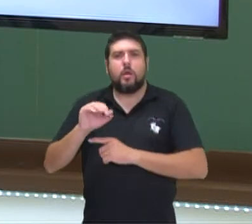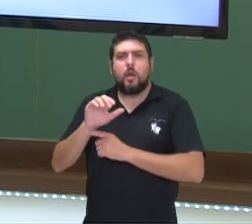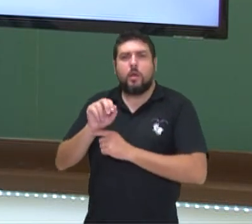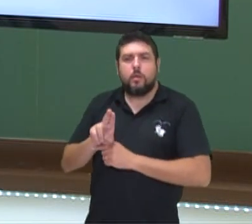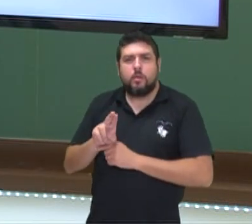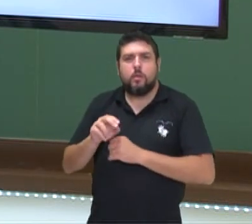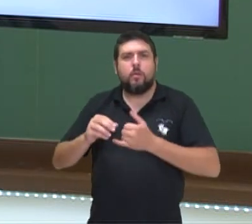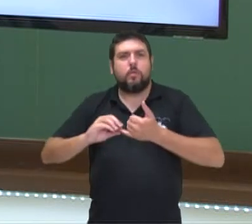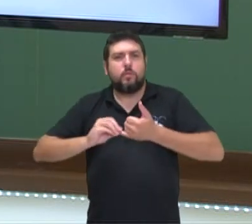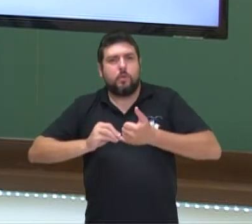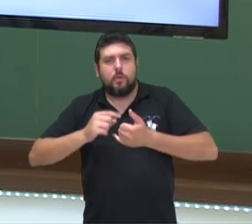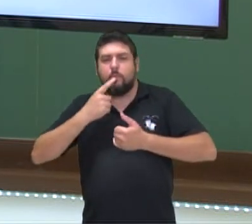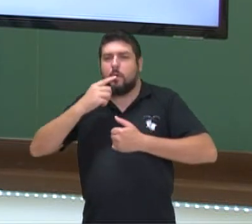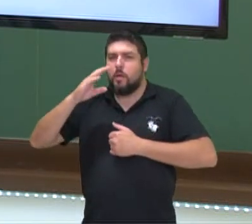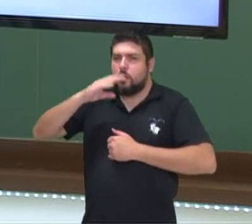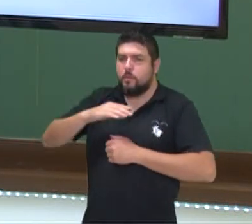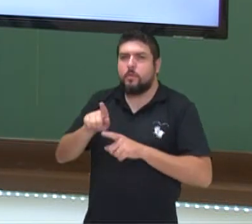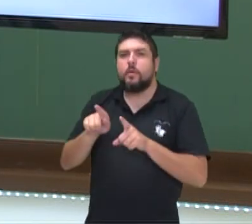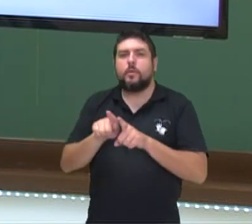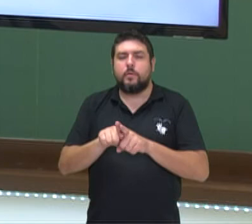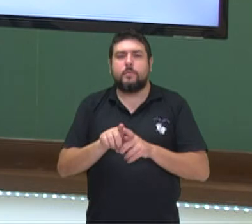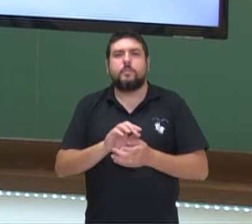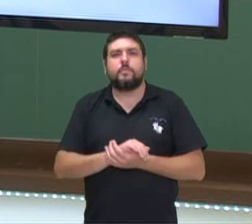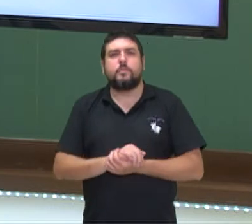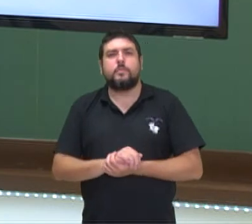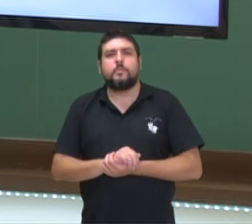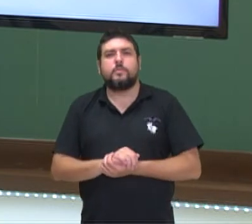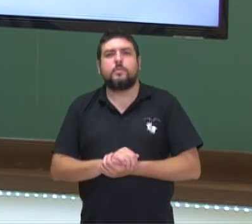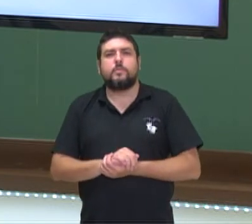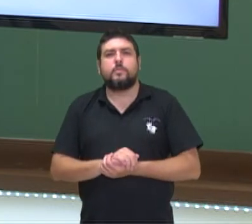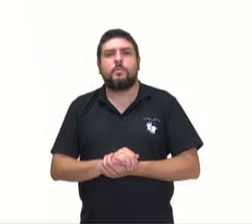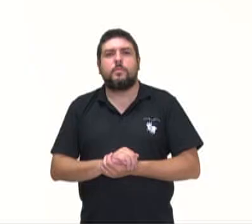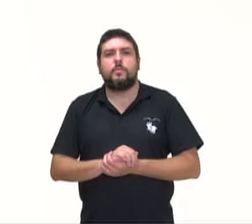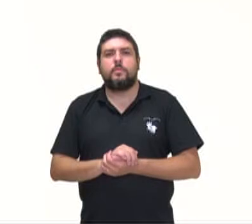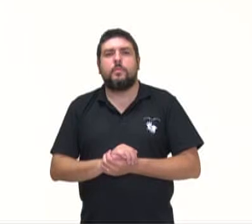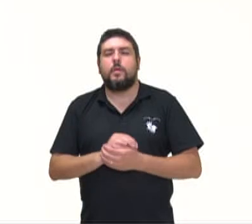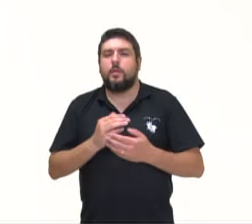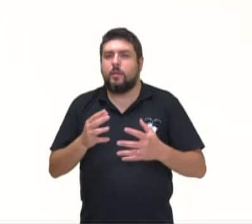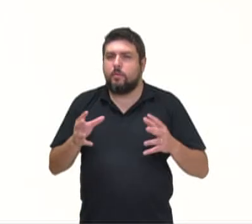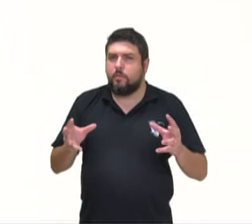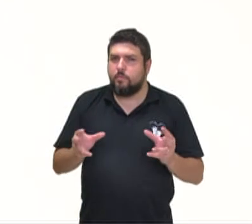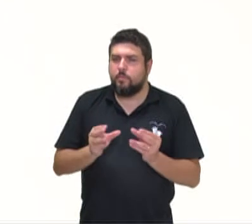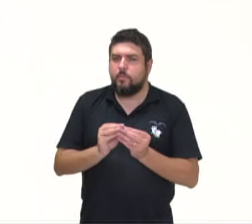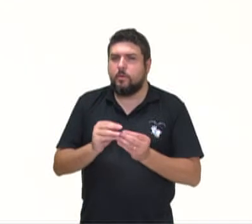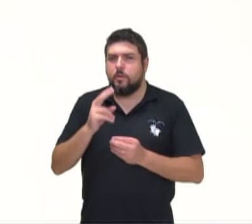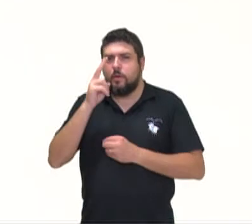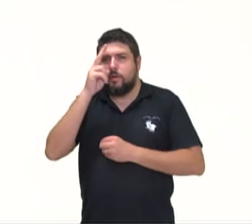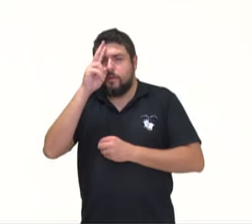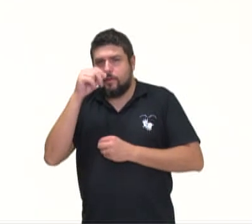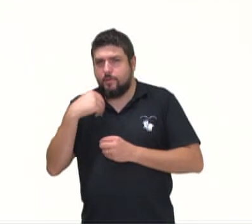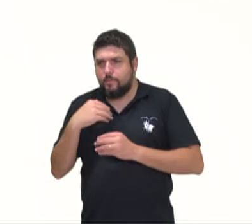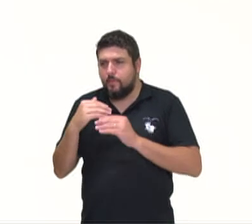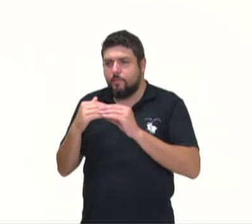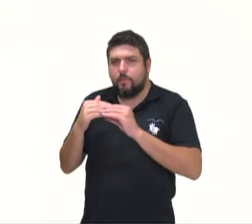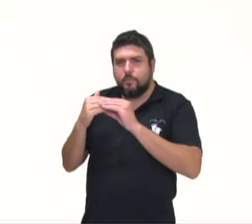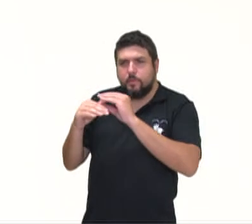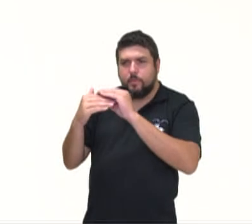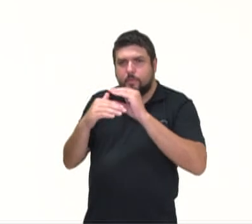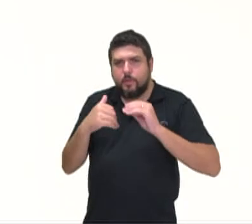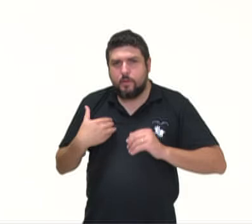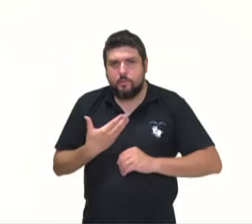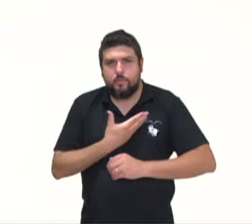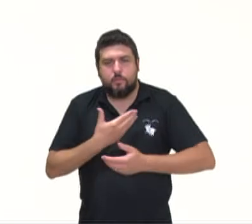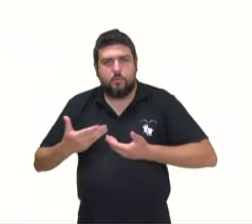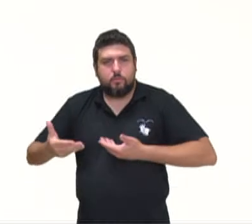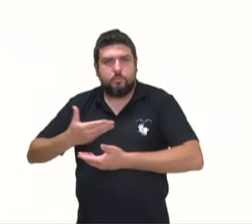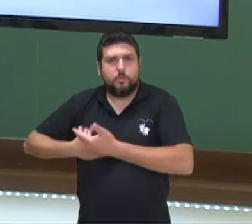pimenta também faziam parte dessa agricultura maia. Então aqui o nosso gráfico, lembre de compartilhar a sua resposta com os teus colegas,